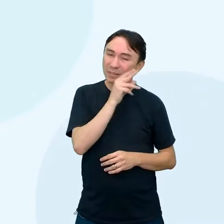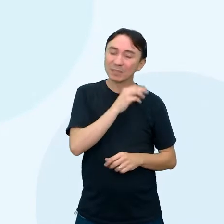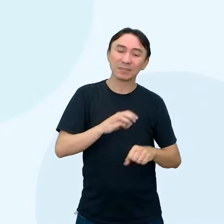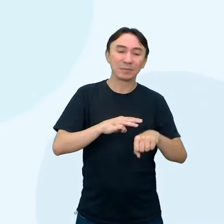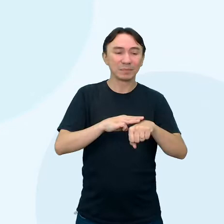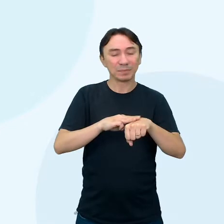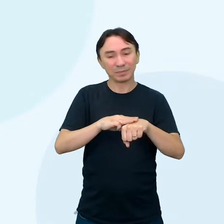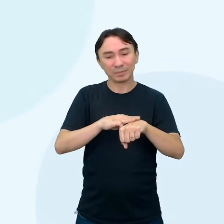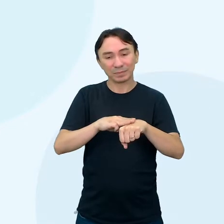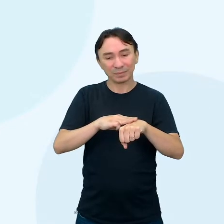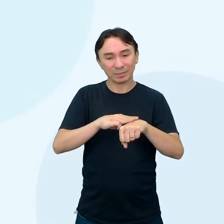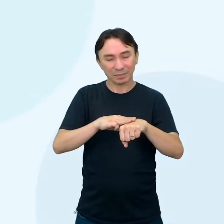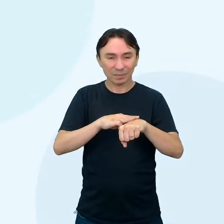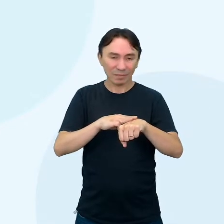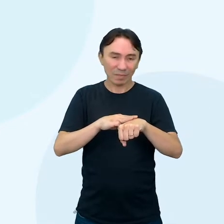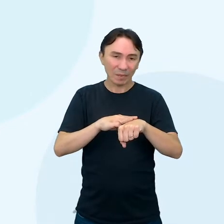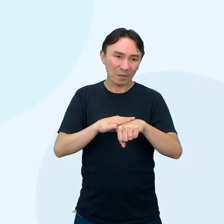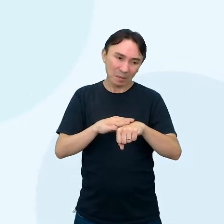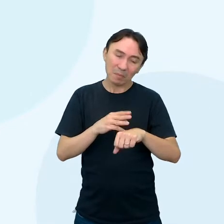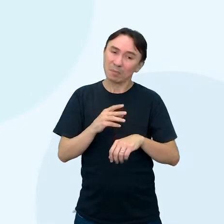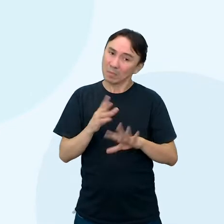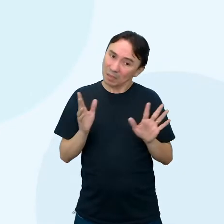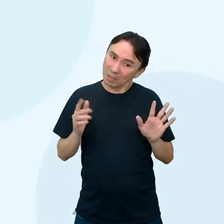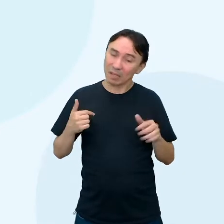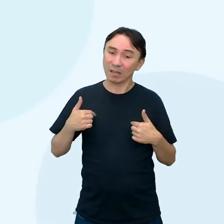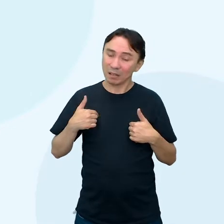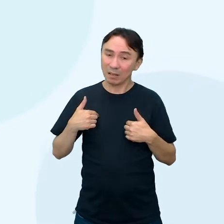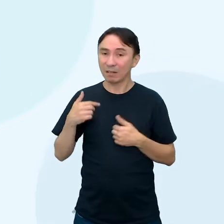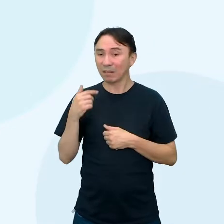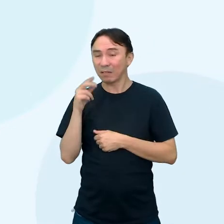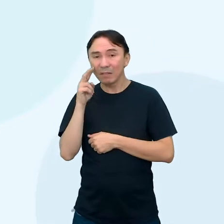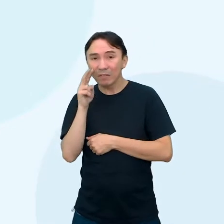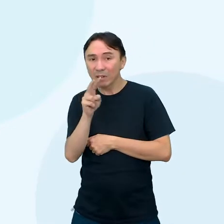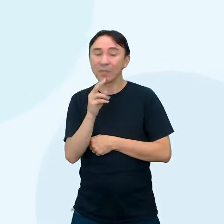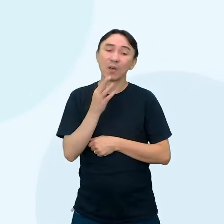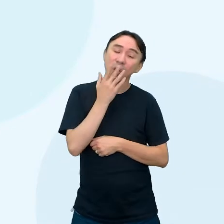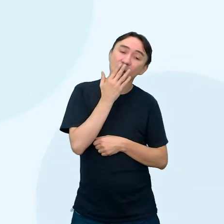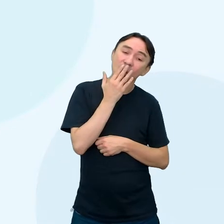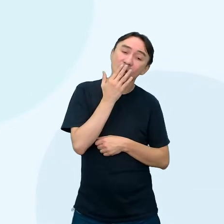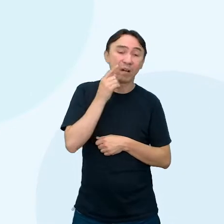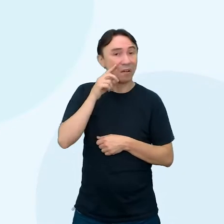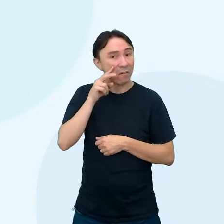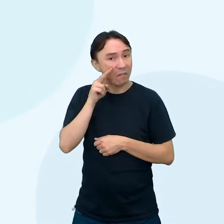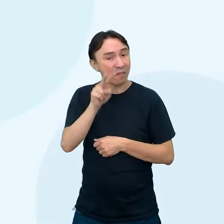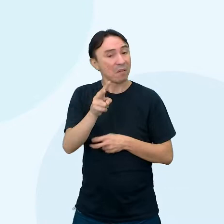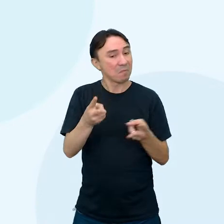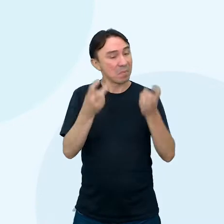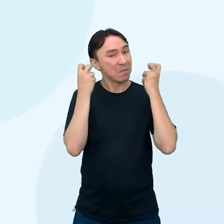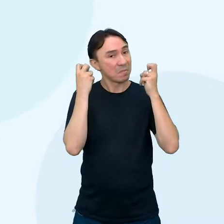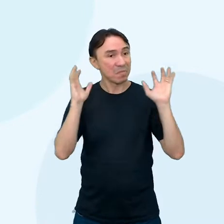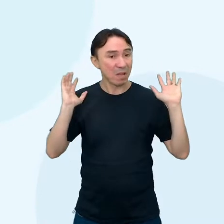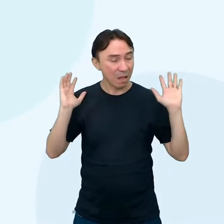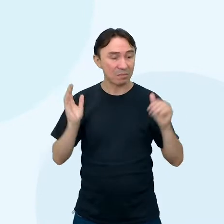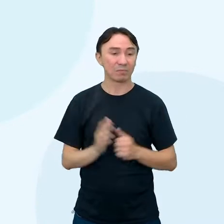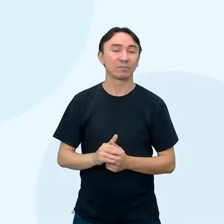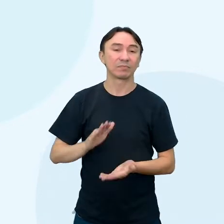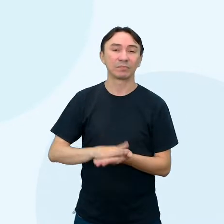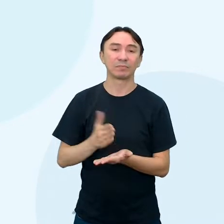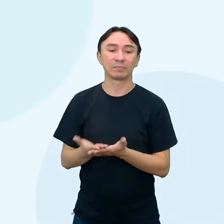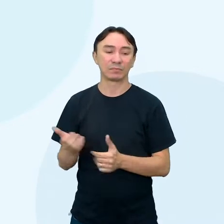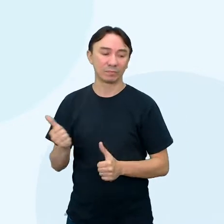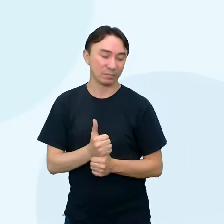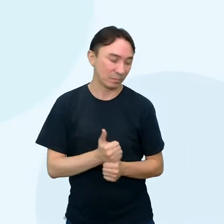só que um marrom mais claro, né? Pelo menos em relação às cores, eu acho que é isso que eu consigo perceber, né? Então, aqui